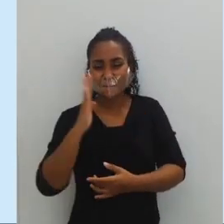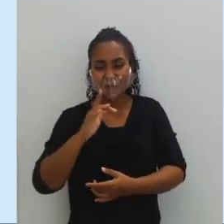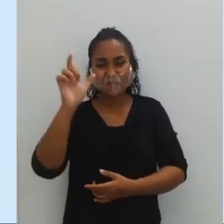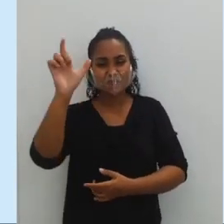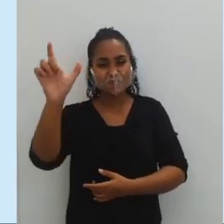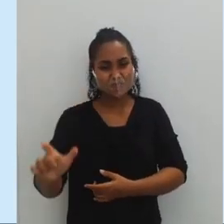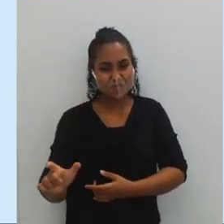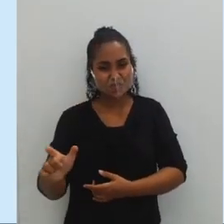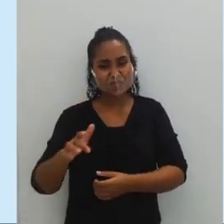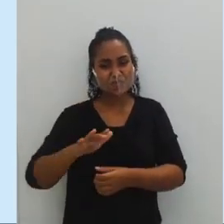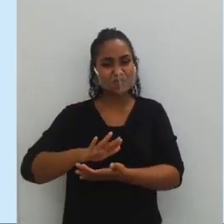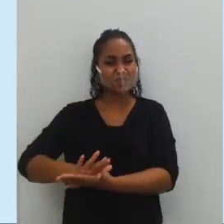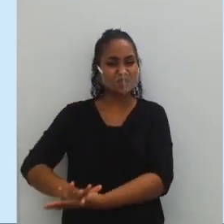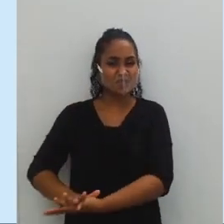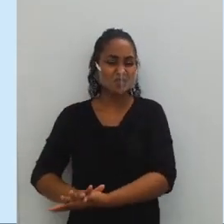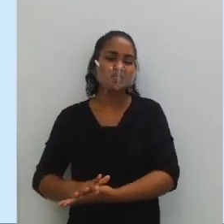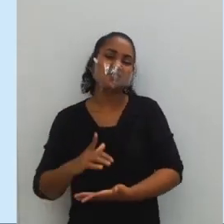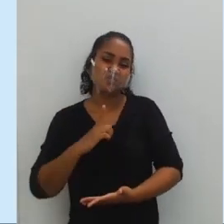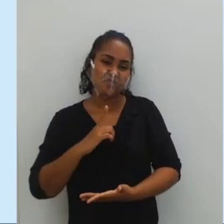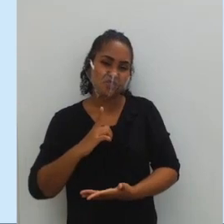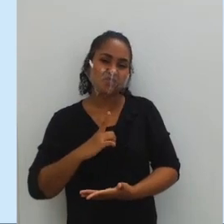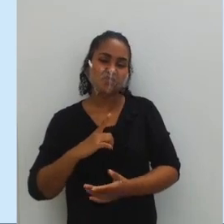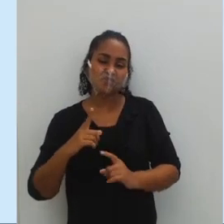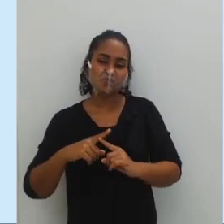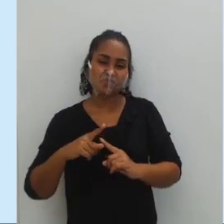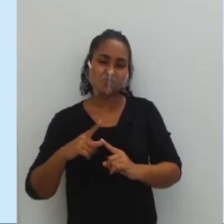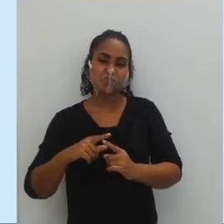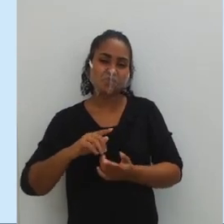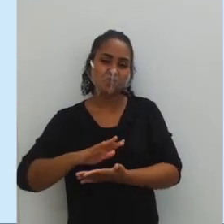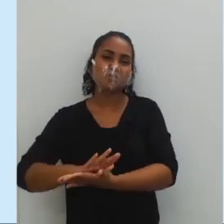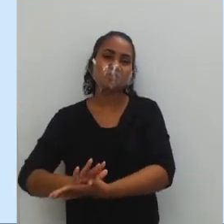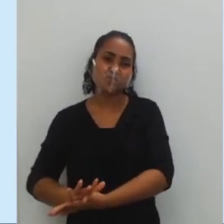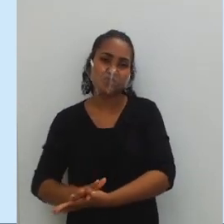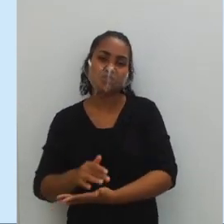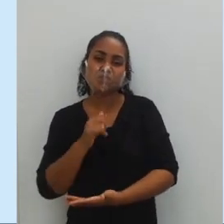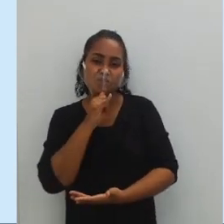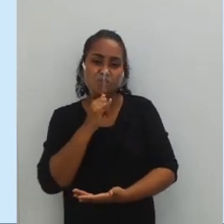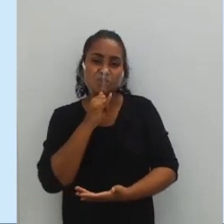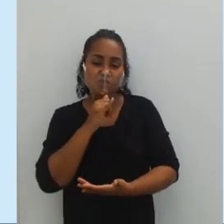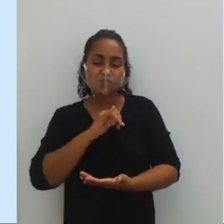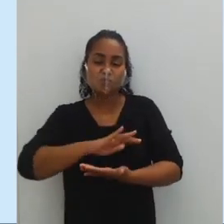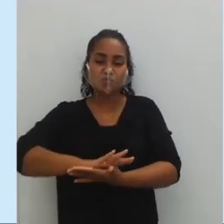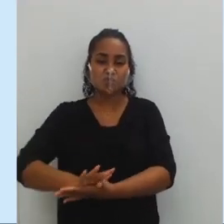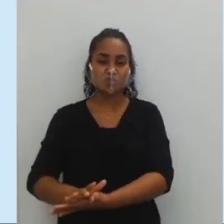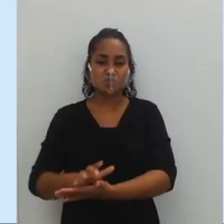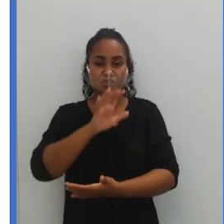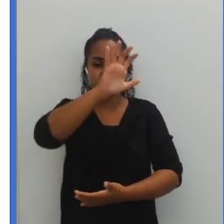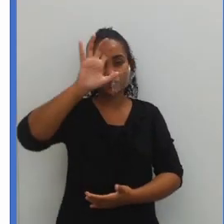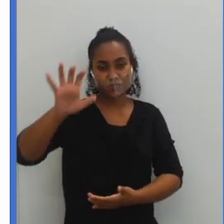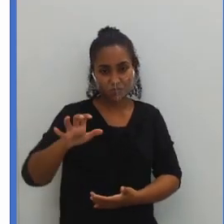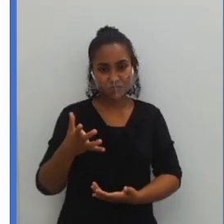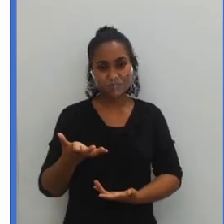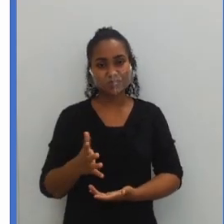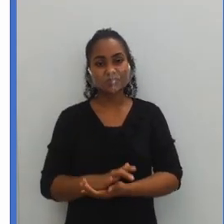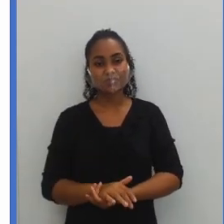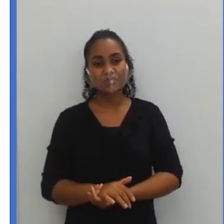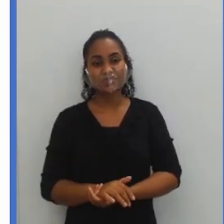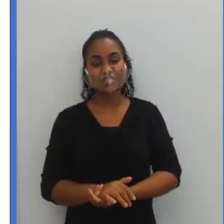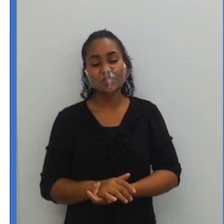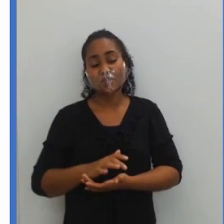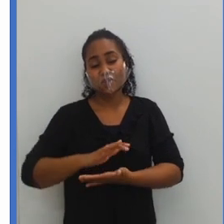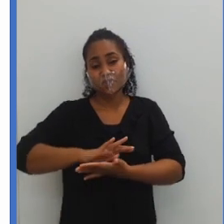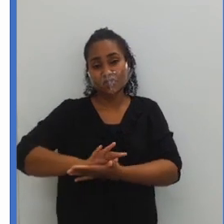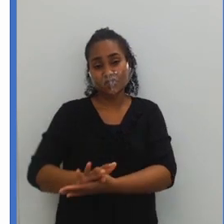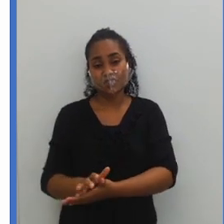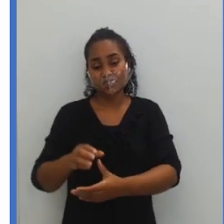mal de alguém ou para querer menosprezar alguém, isso é um tipo de preconceito e é, por exemplo, a xenofobia. Preconceito com